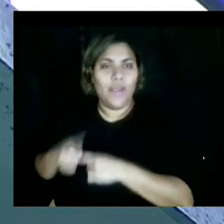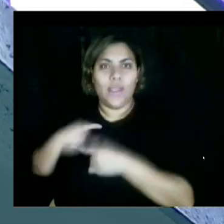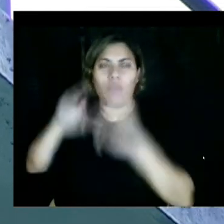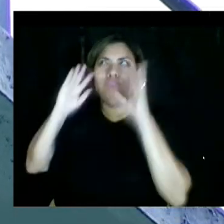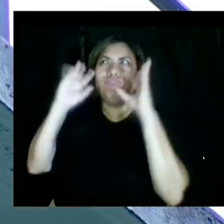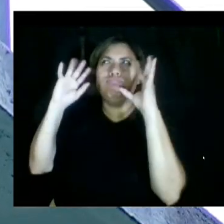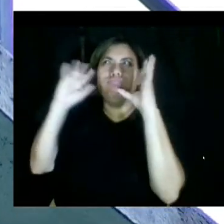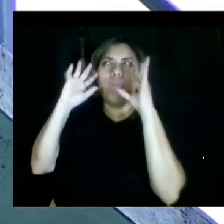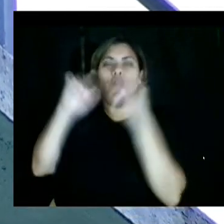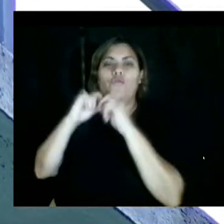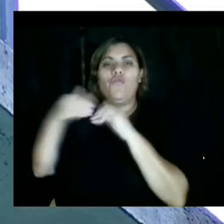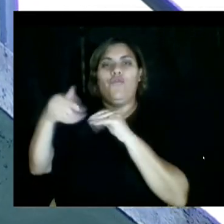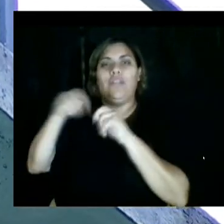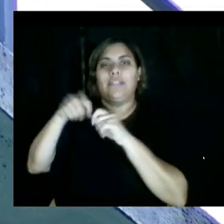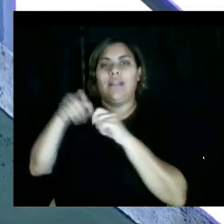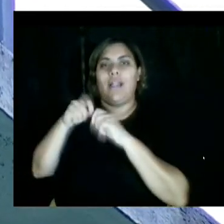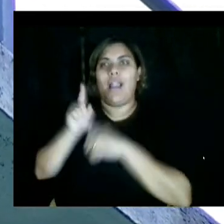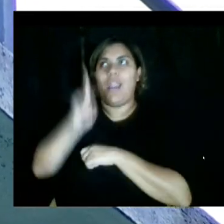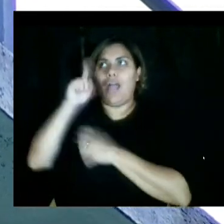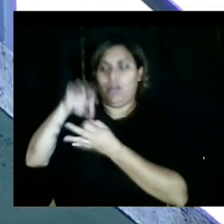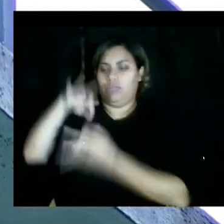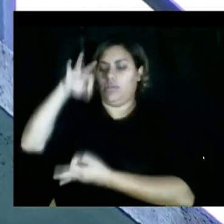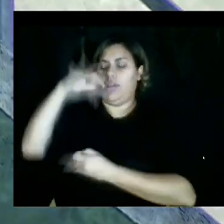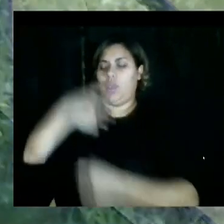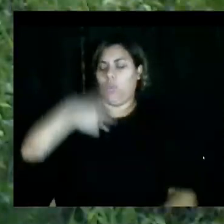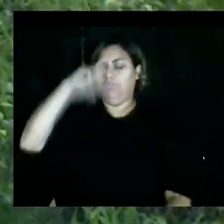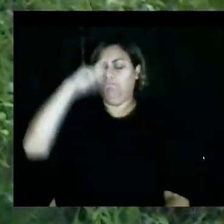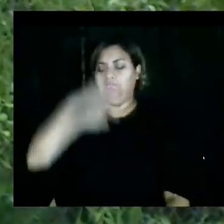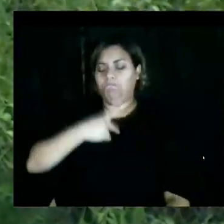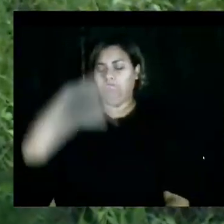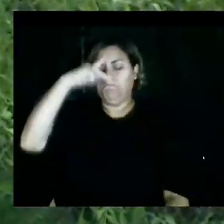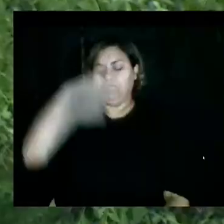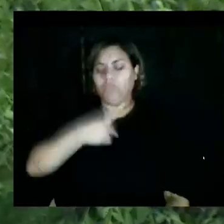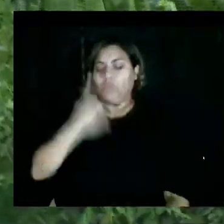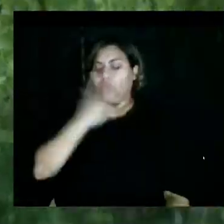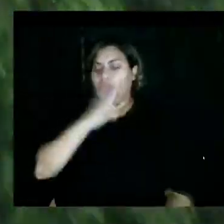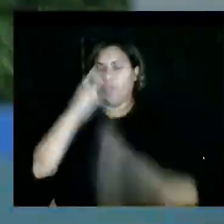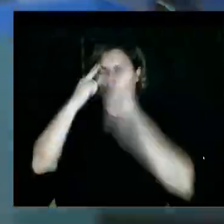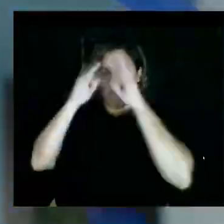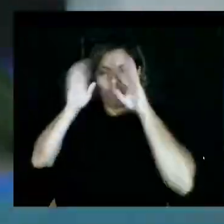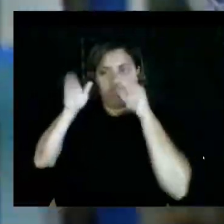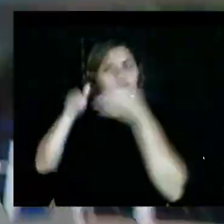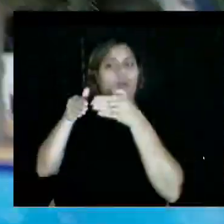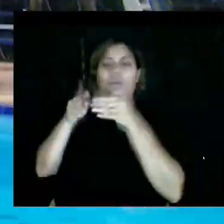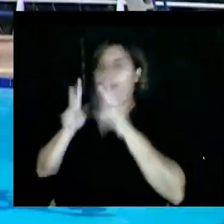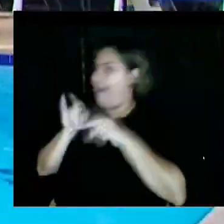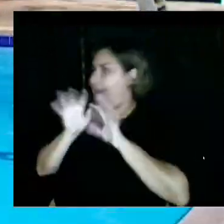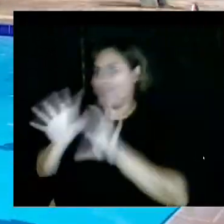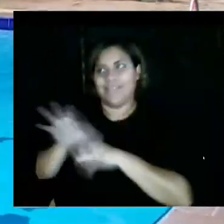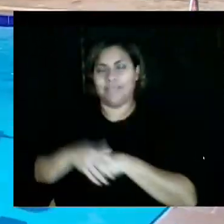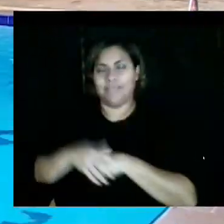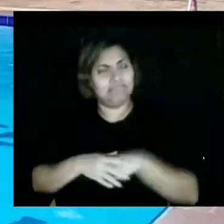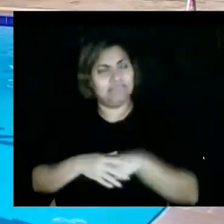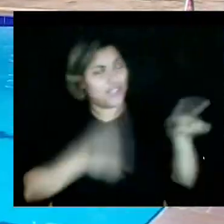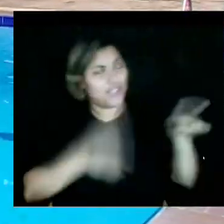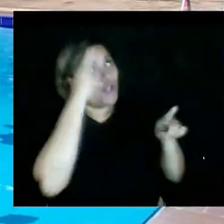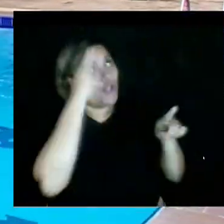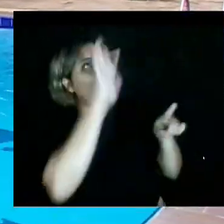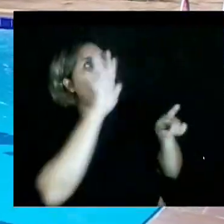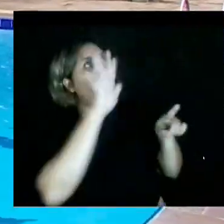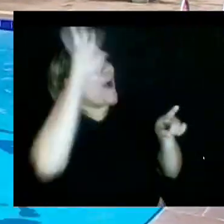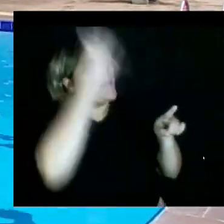e lá em cima sou eu comigo mesmo, né? Então é muito foco e é isso. Você tem um sonho assim de seguir